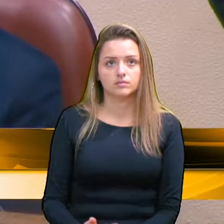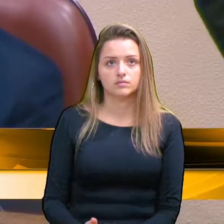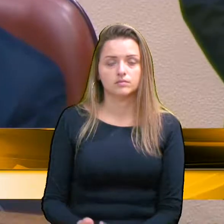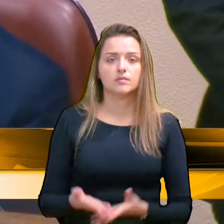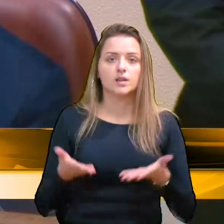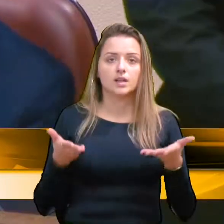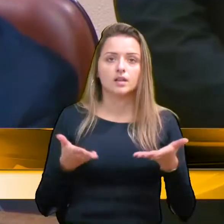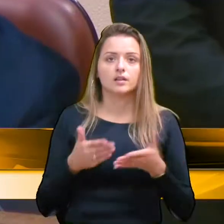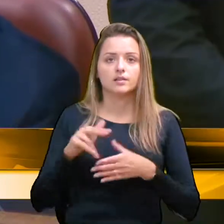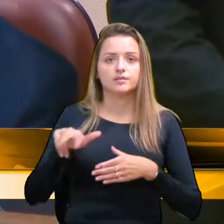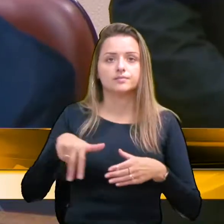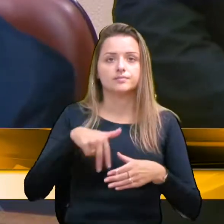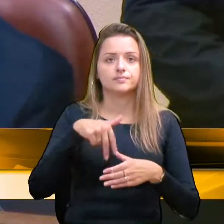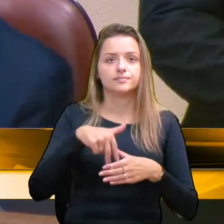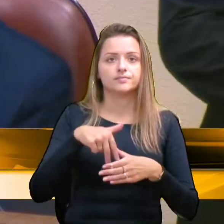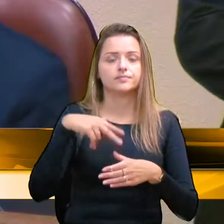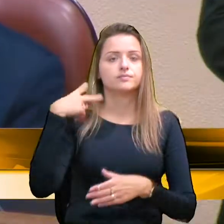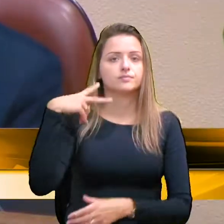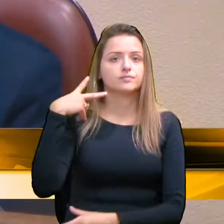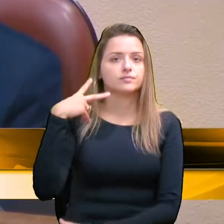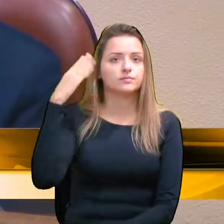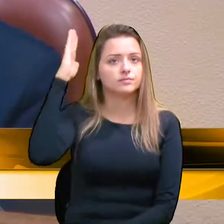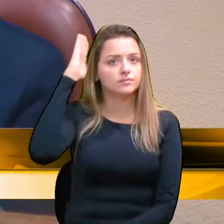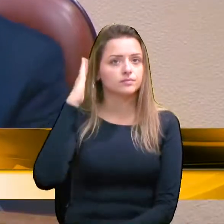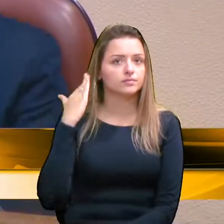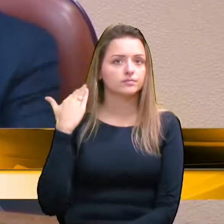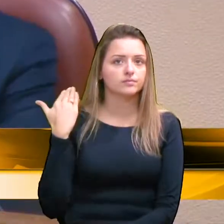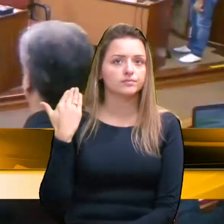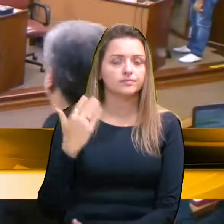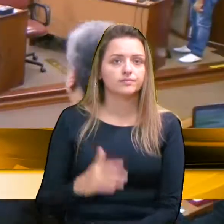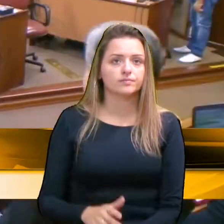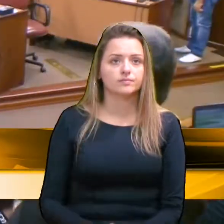Passemos ao grande expediente. Primeira vereadora inscrita, a vereadora Ana Corso.